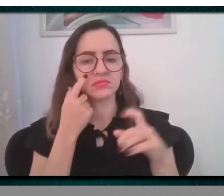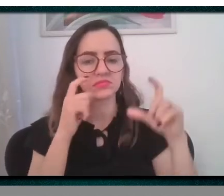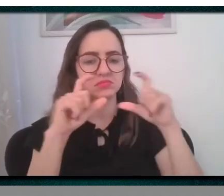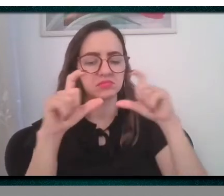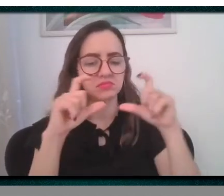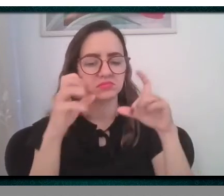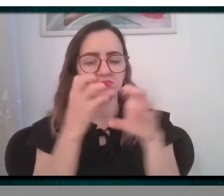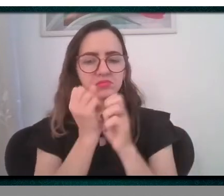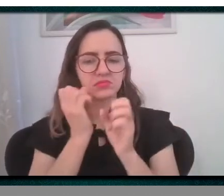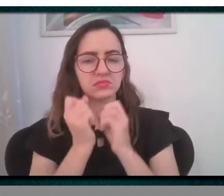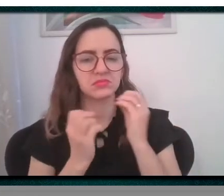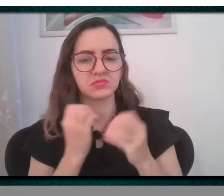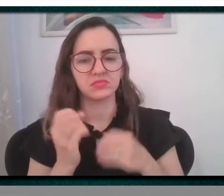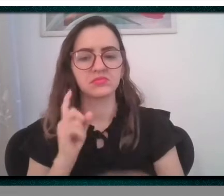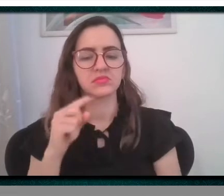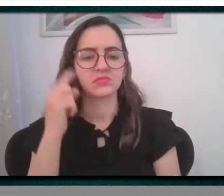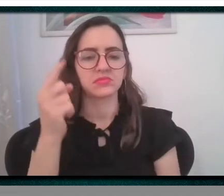cálculo. Deixa eu pegar aqui